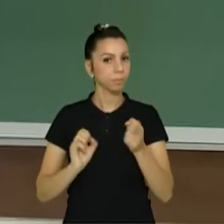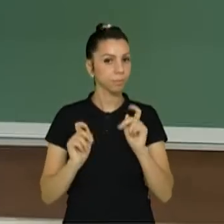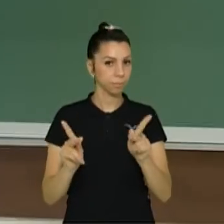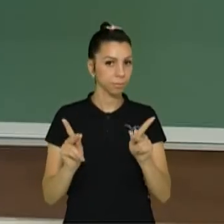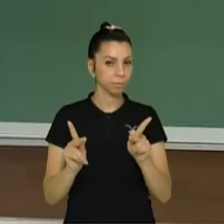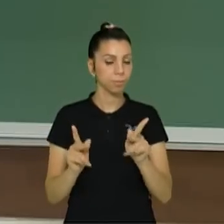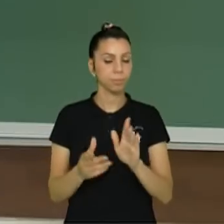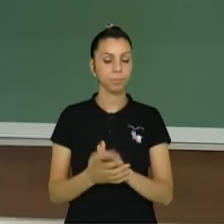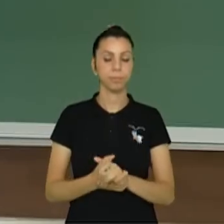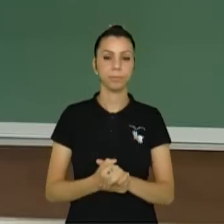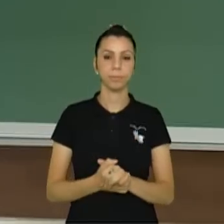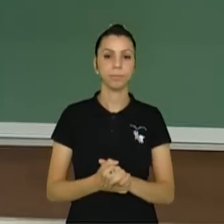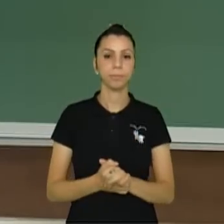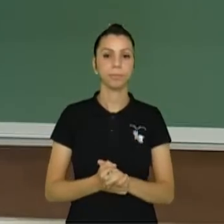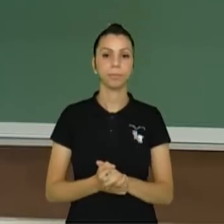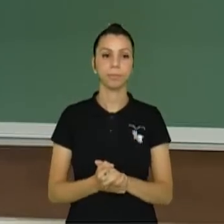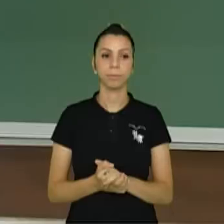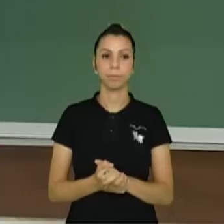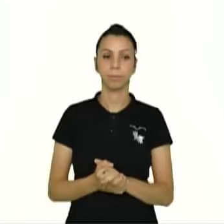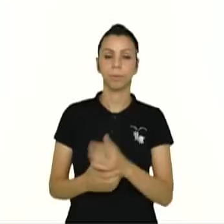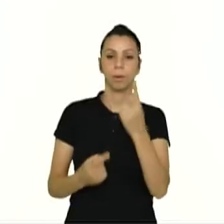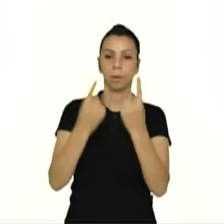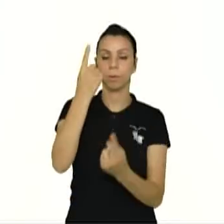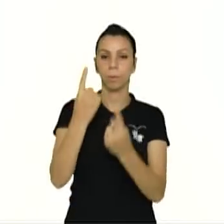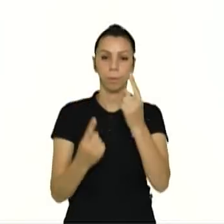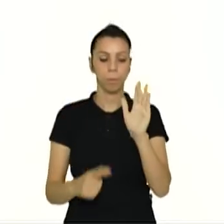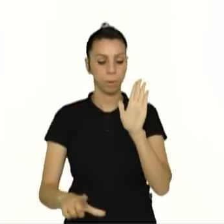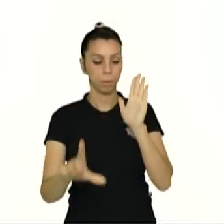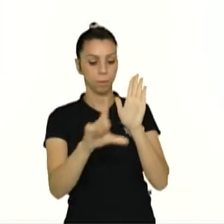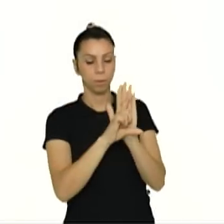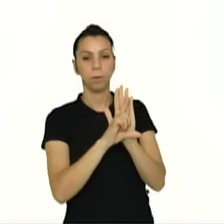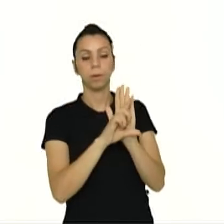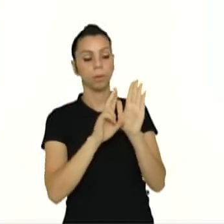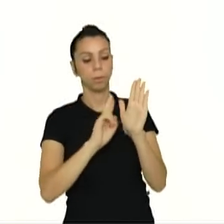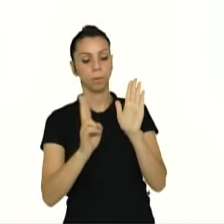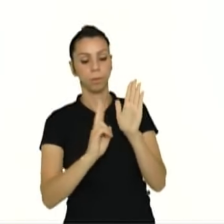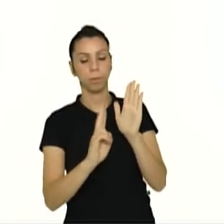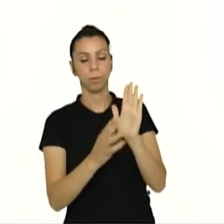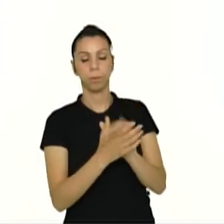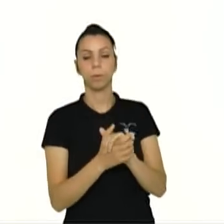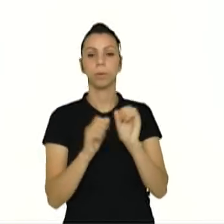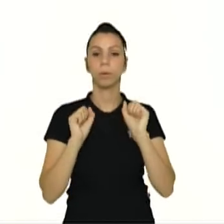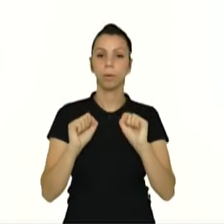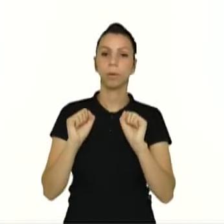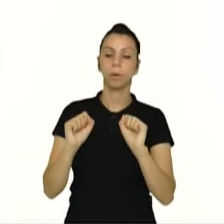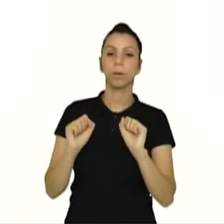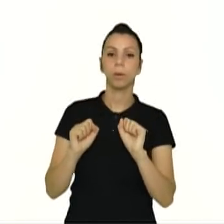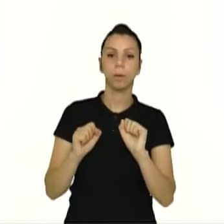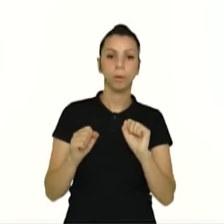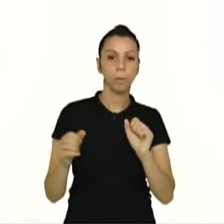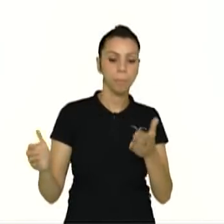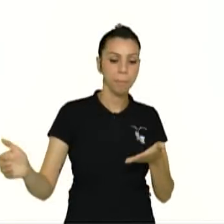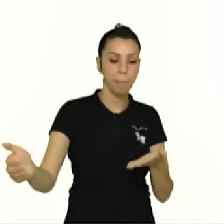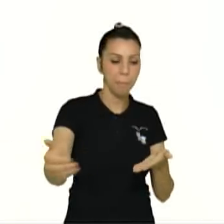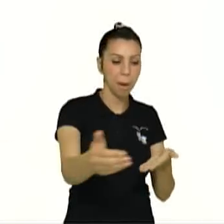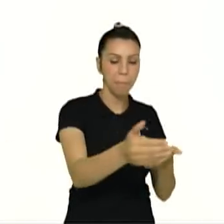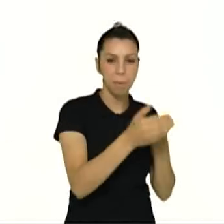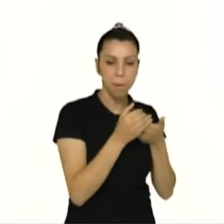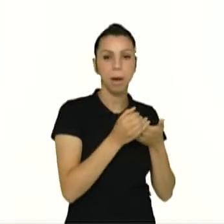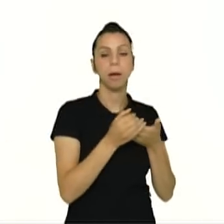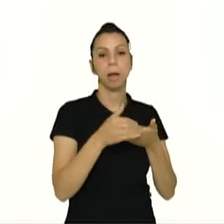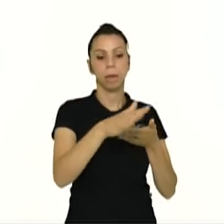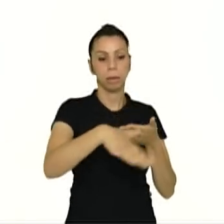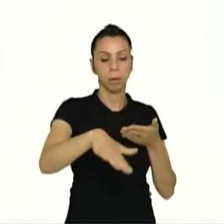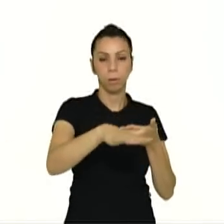certo? Vamos lá? Qual o nome da lei que permitia a incorporação dos territórios indígenas que não